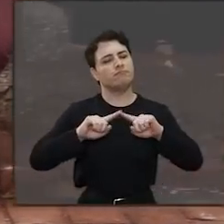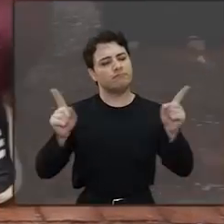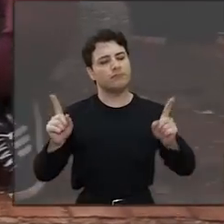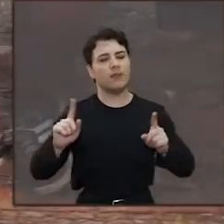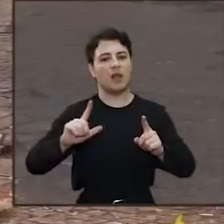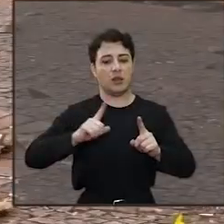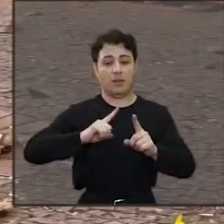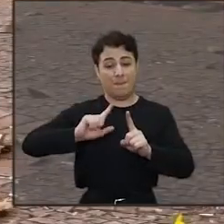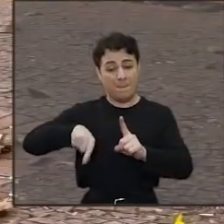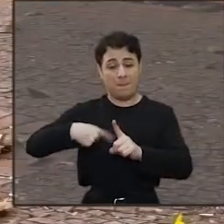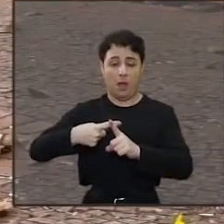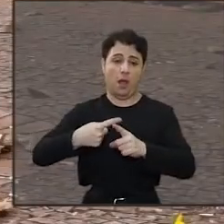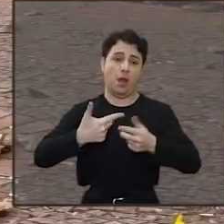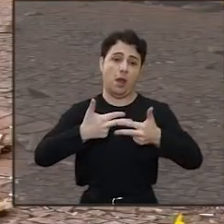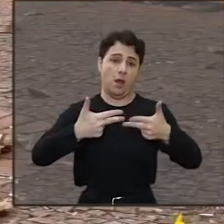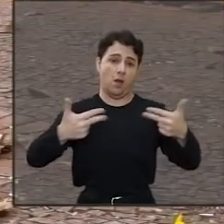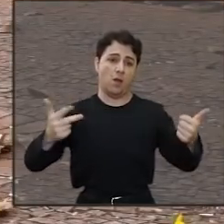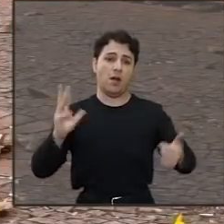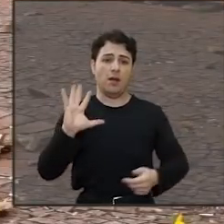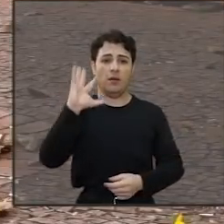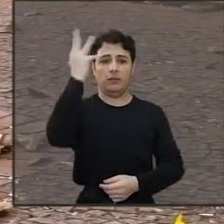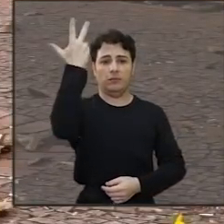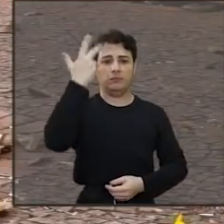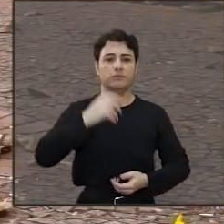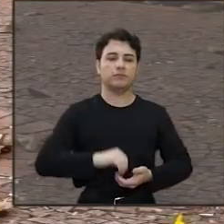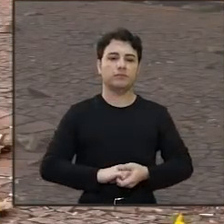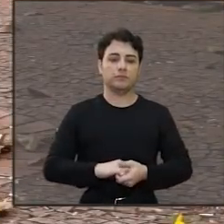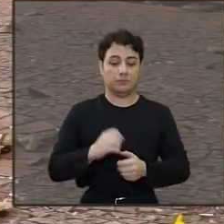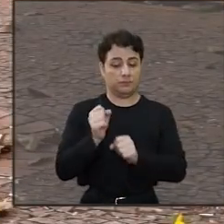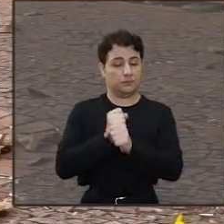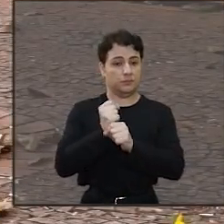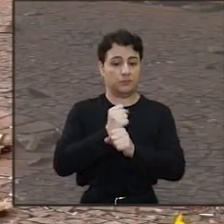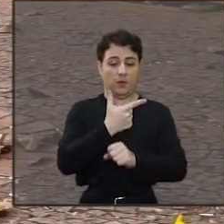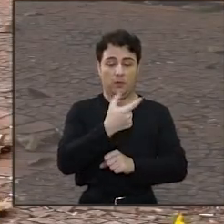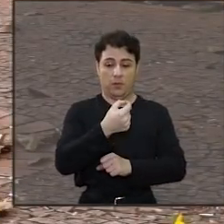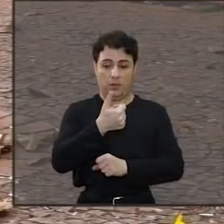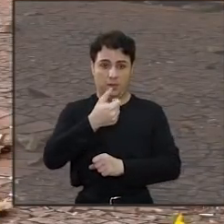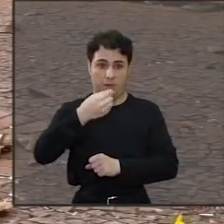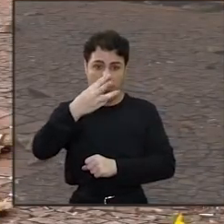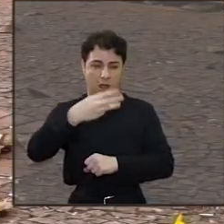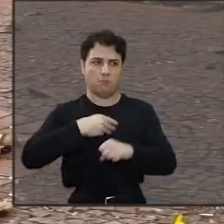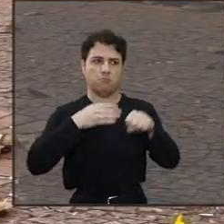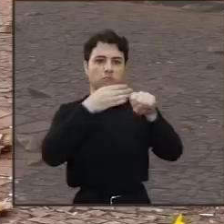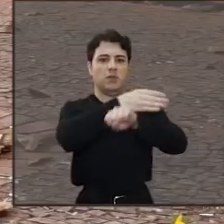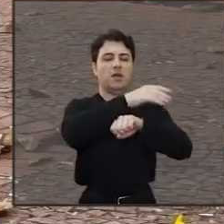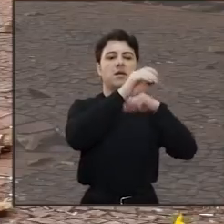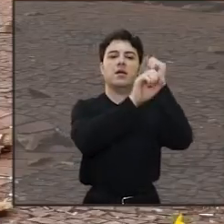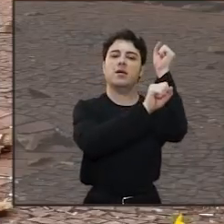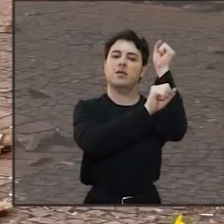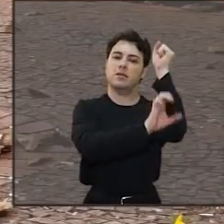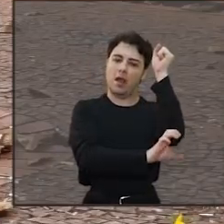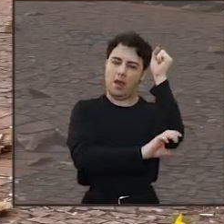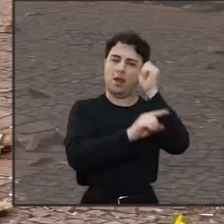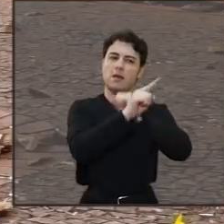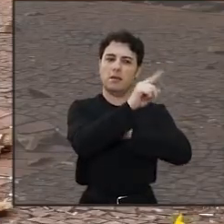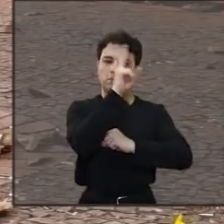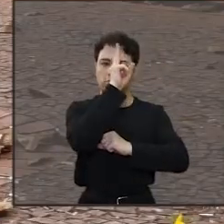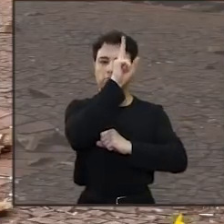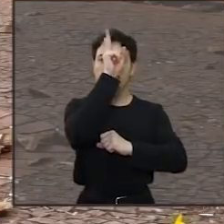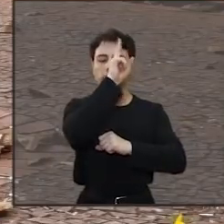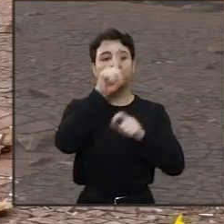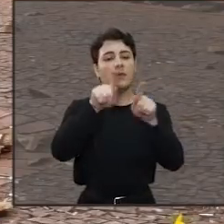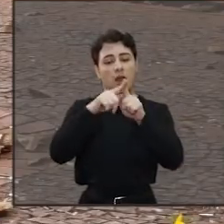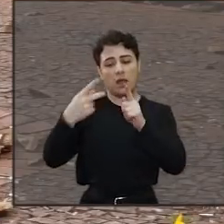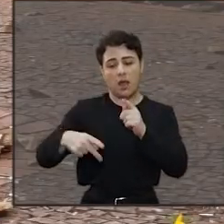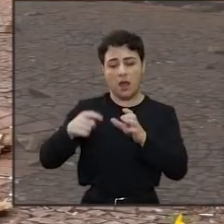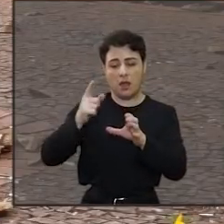cover. Então a partir disso aconteceram outras coisas, né? Teve esse momento aí de 2013 no Sesc, que eu acho que é bem marcante, e